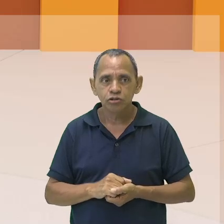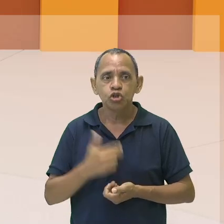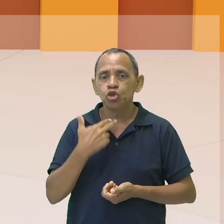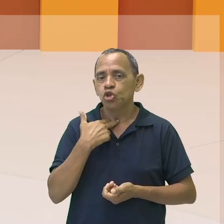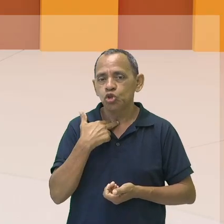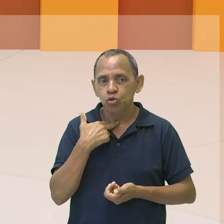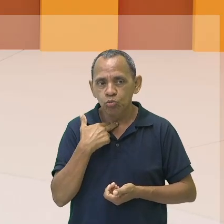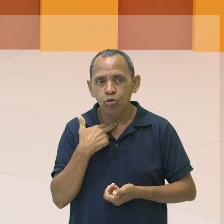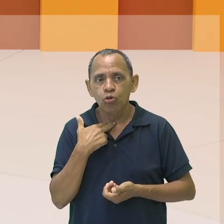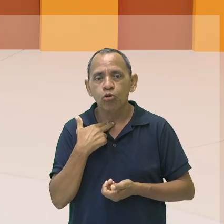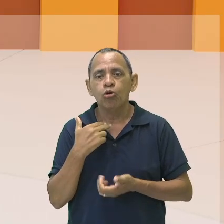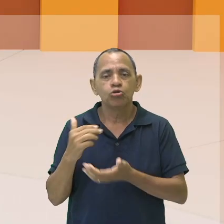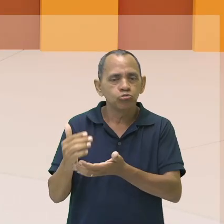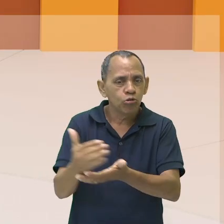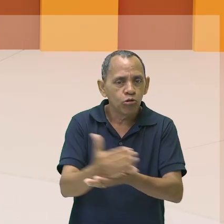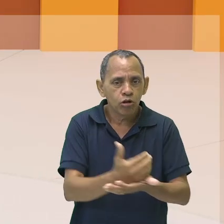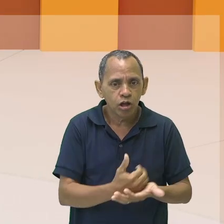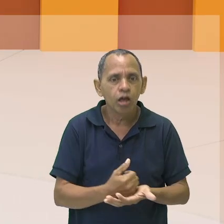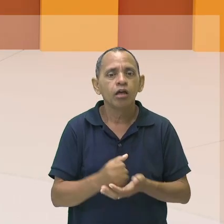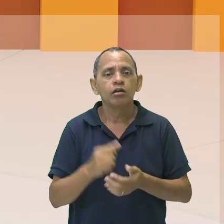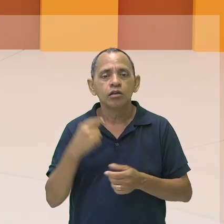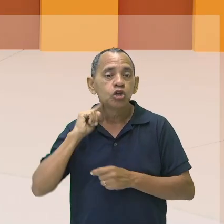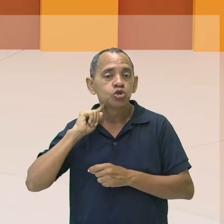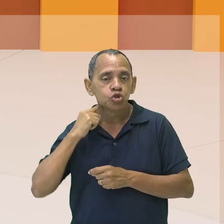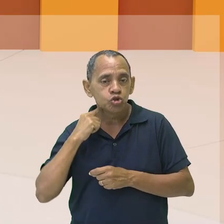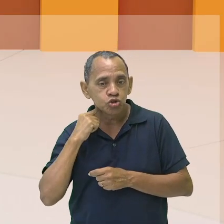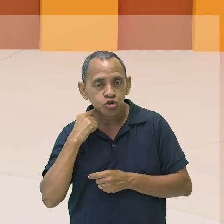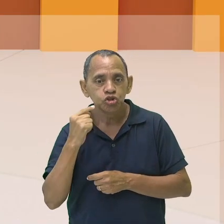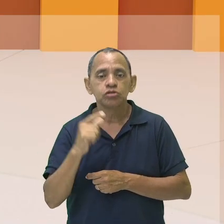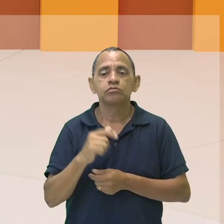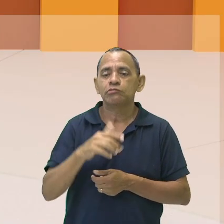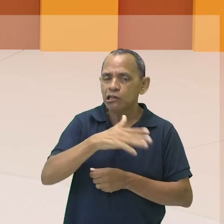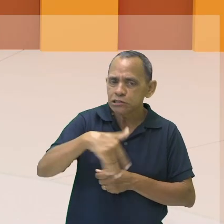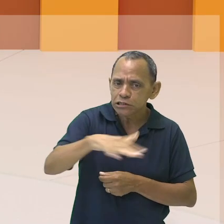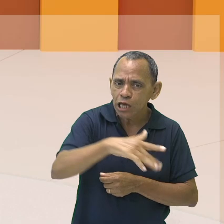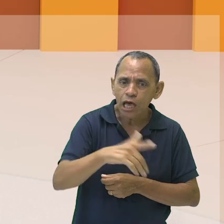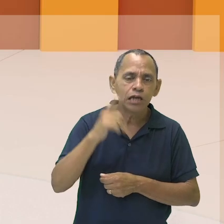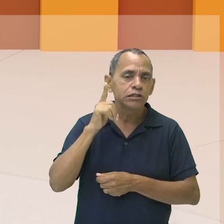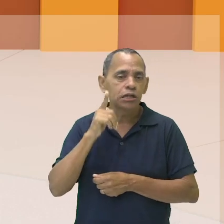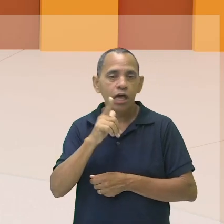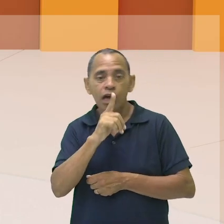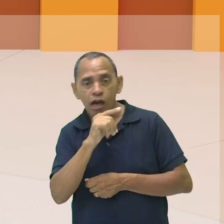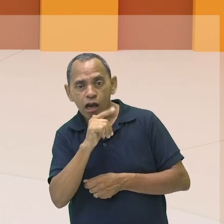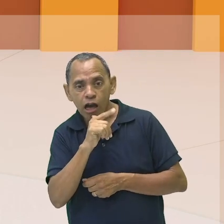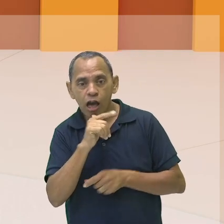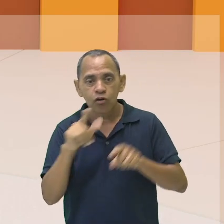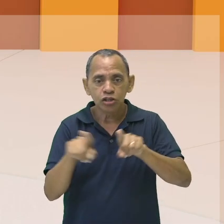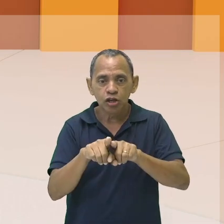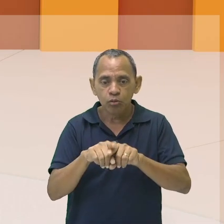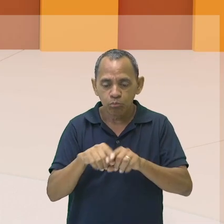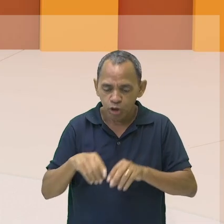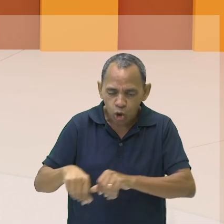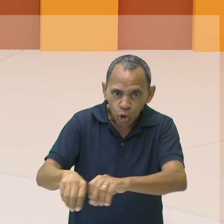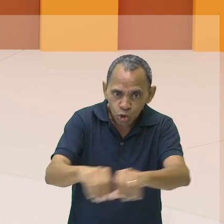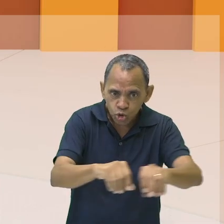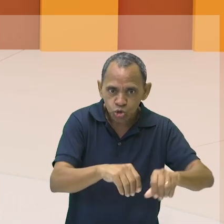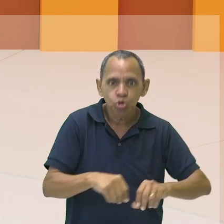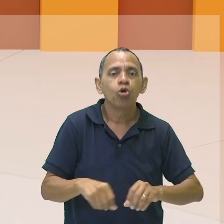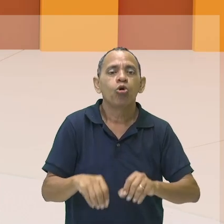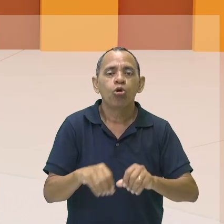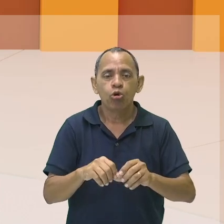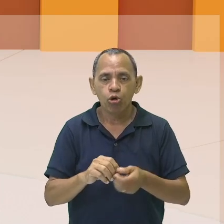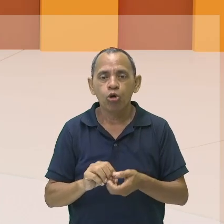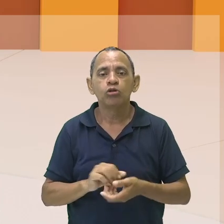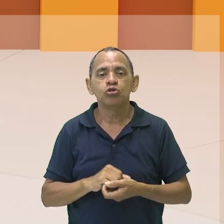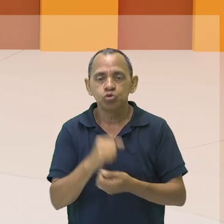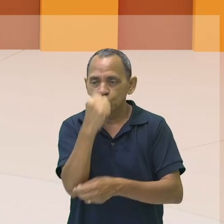tratamento, contaminando as nossas águas, conforme vocês podem ver aqui, os solos, o meio ambiente de uma forma geral, tá certo? E